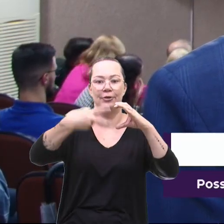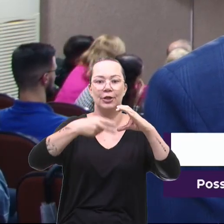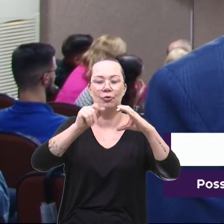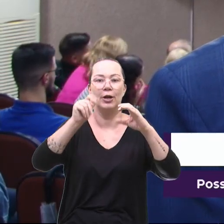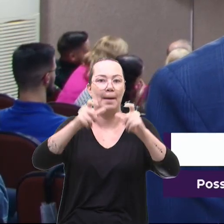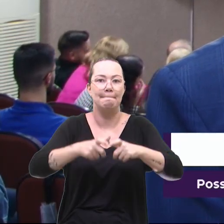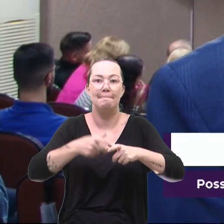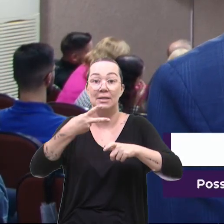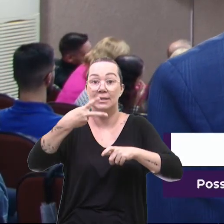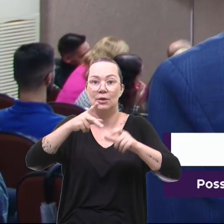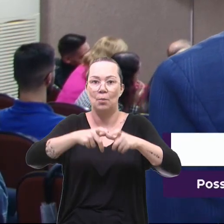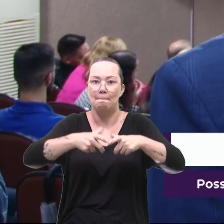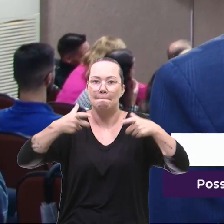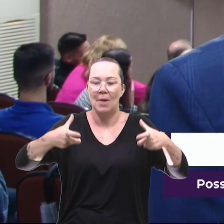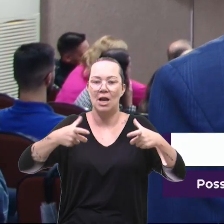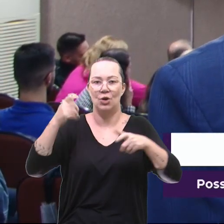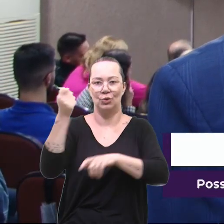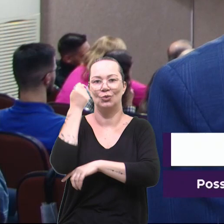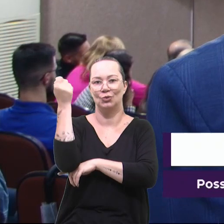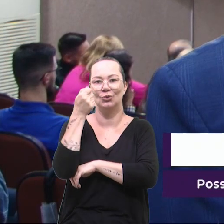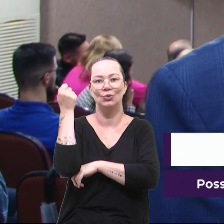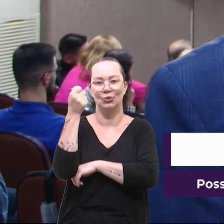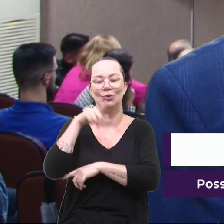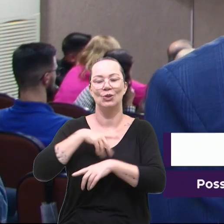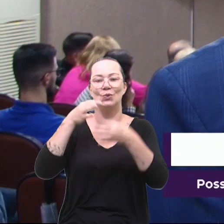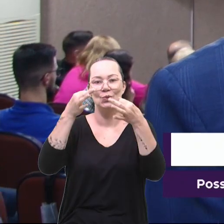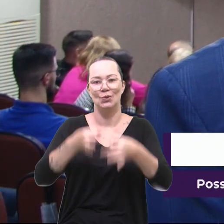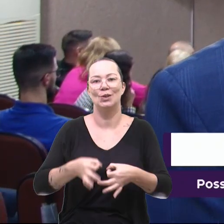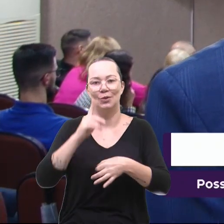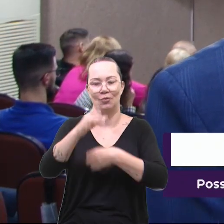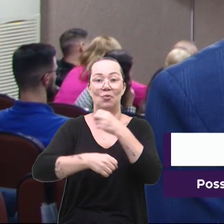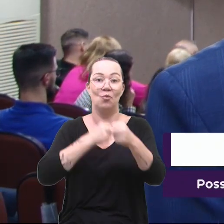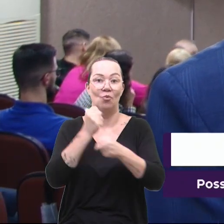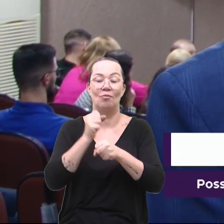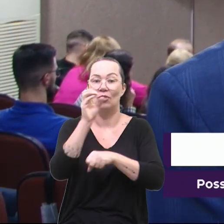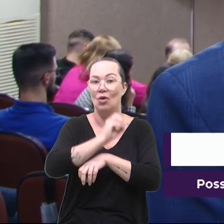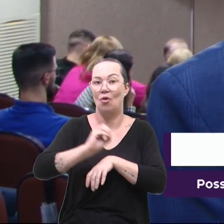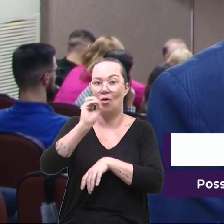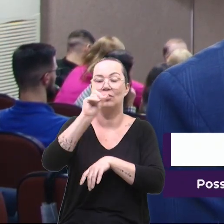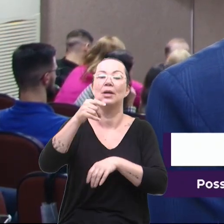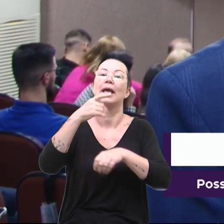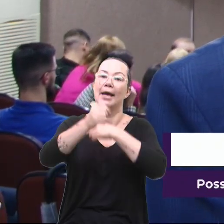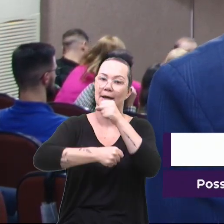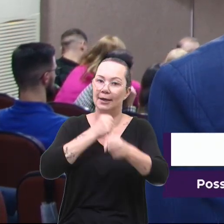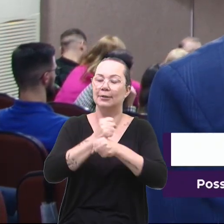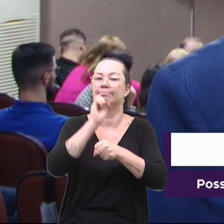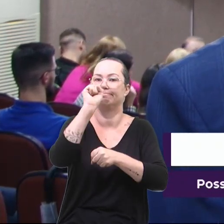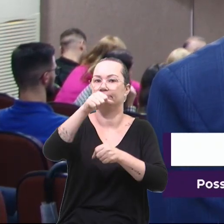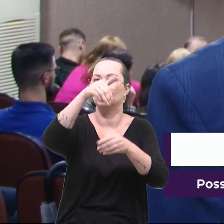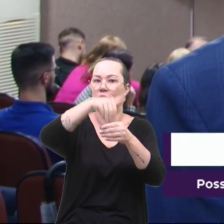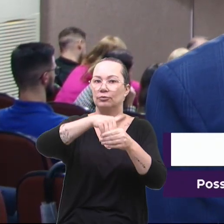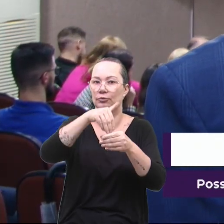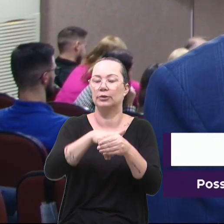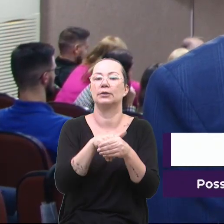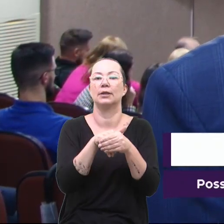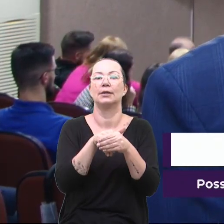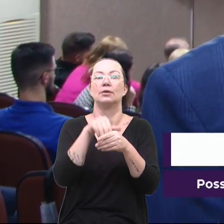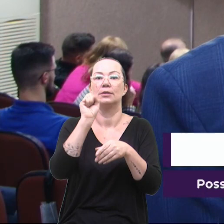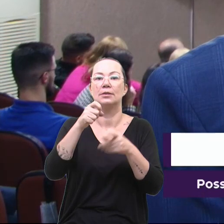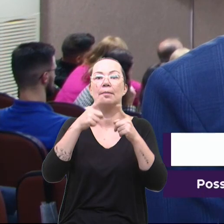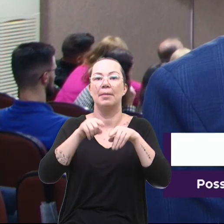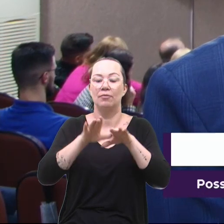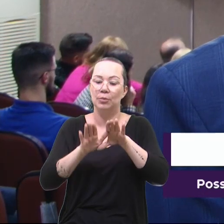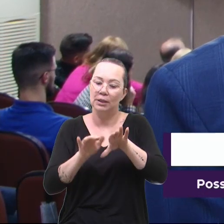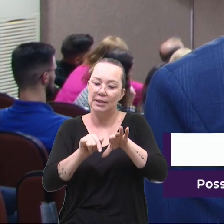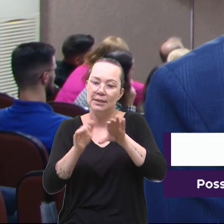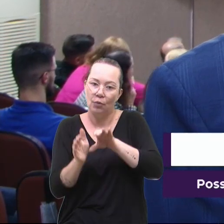estado do Rio Grande do Sul. Tenho certeza absoluta que será um ano muito produtivo, é um ano eleitoral sim, mas a gente deixa isso de